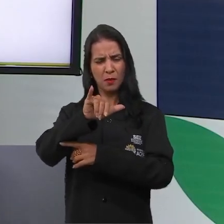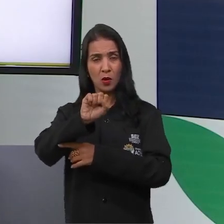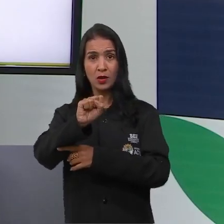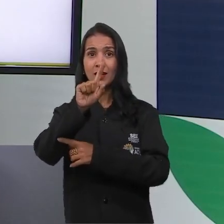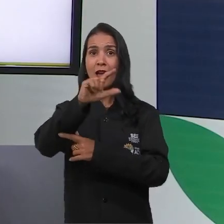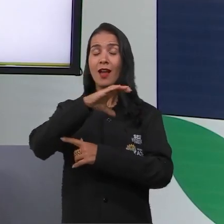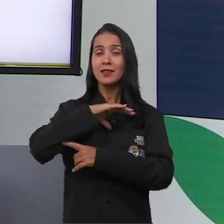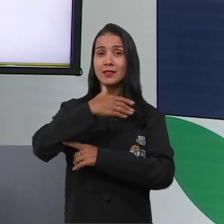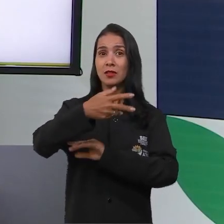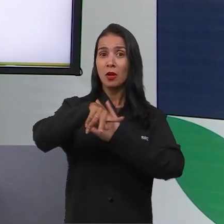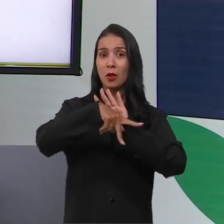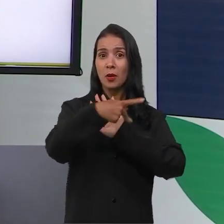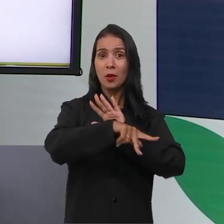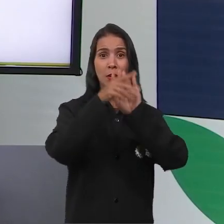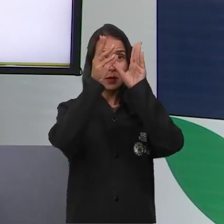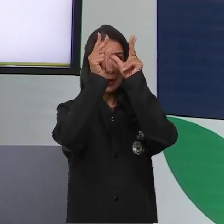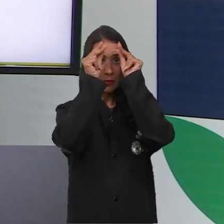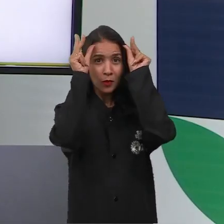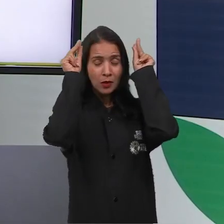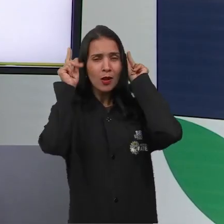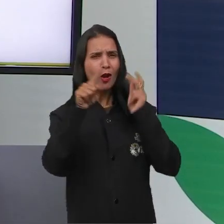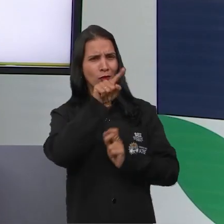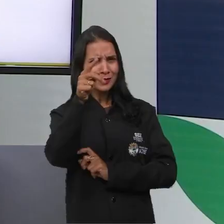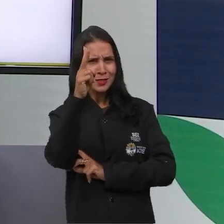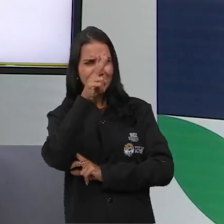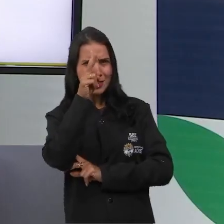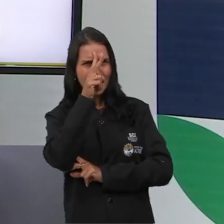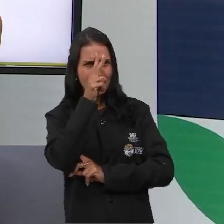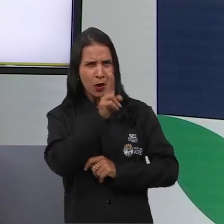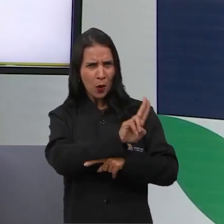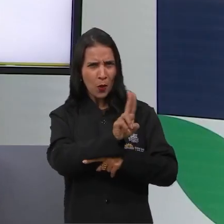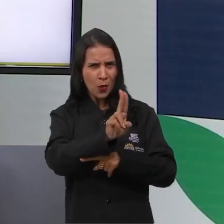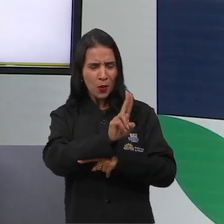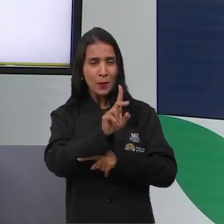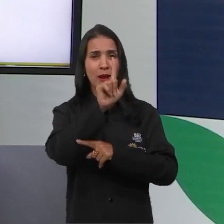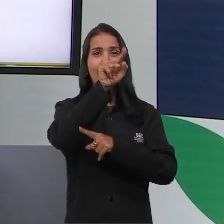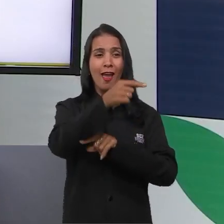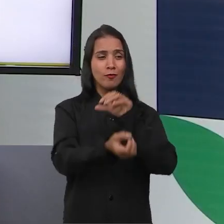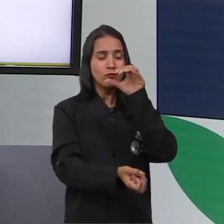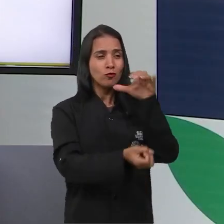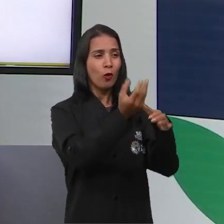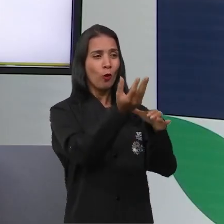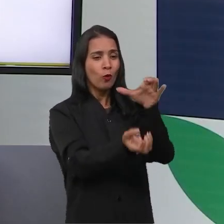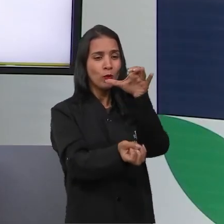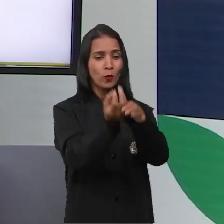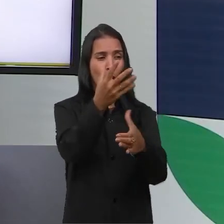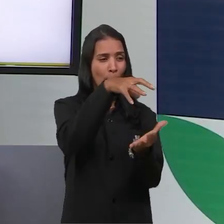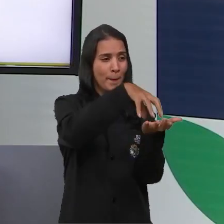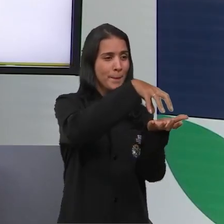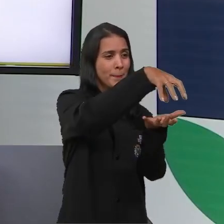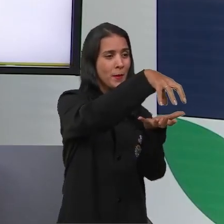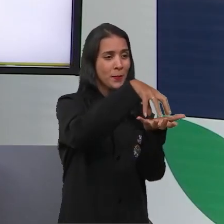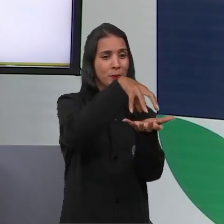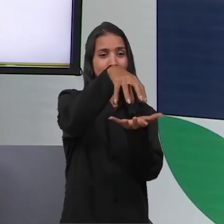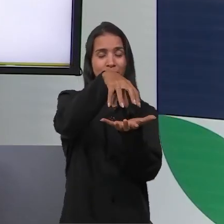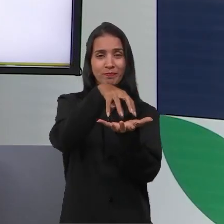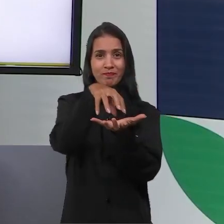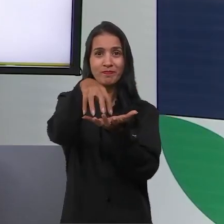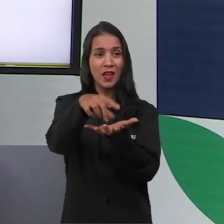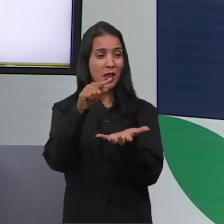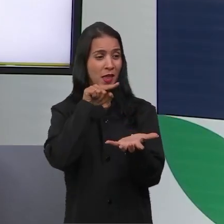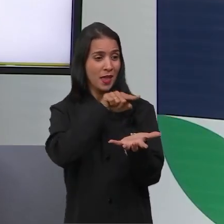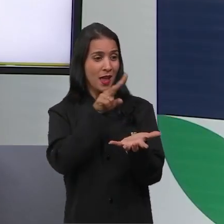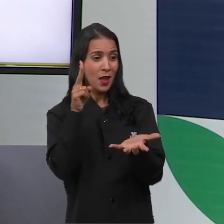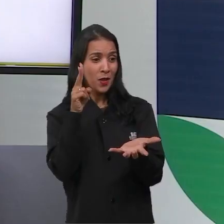gregas. As polis gregas, as cidades gregas, começam a surgir, começam a ganhar